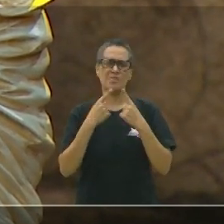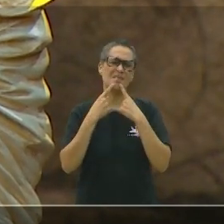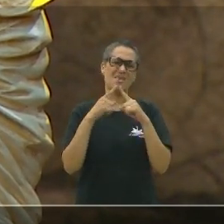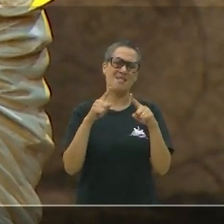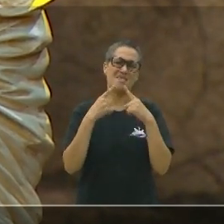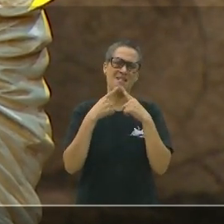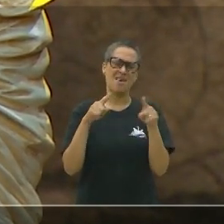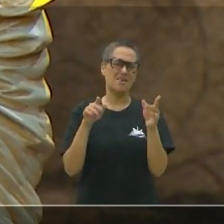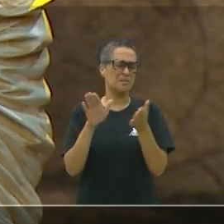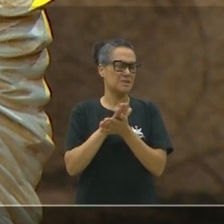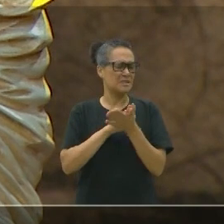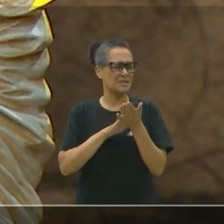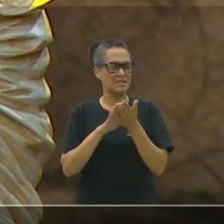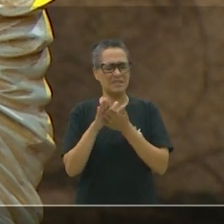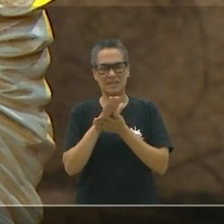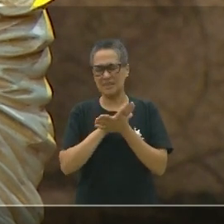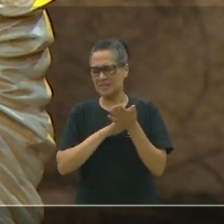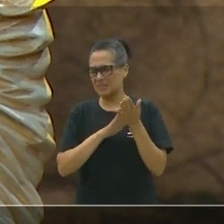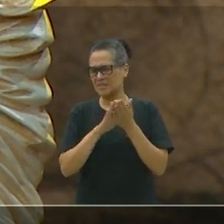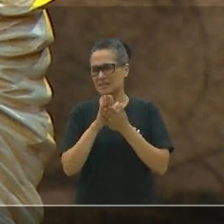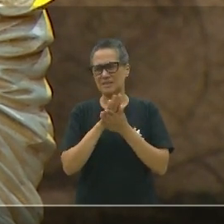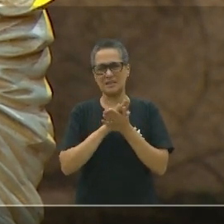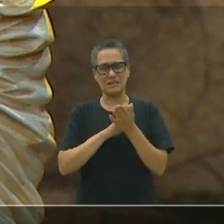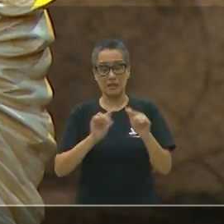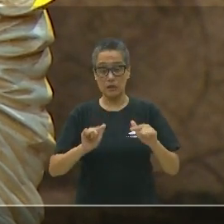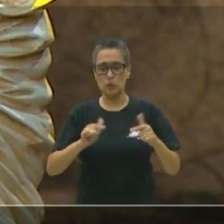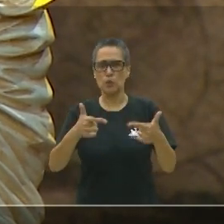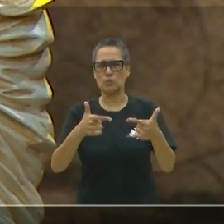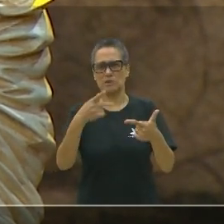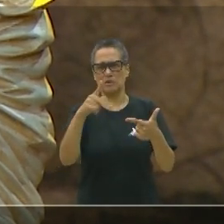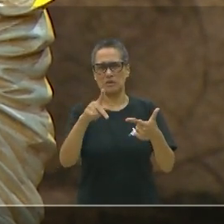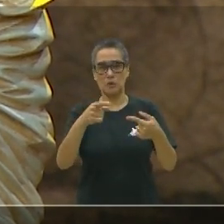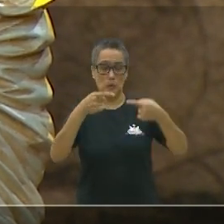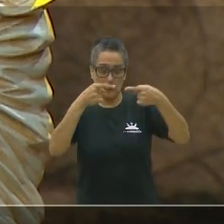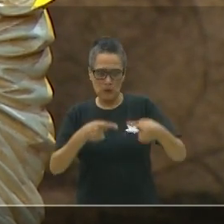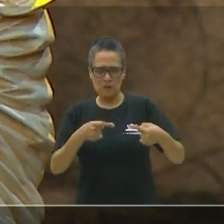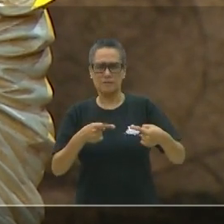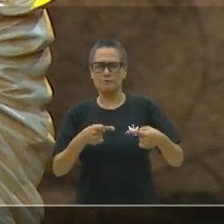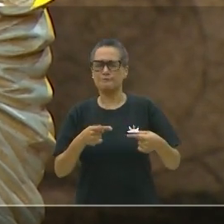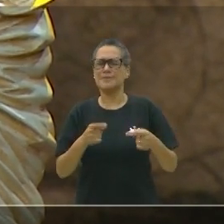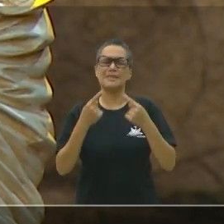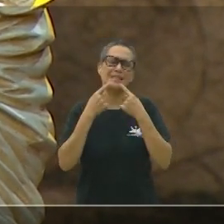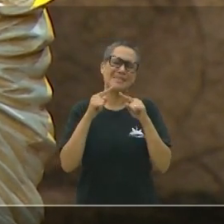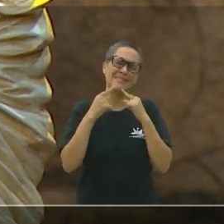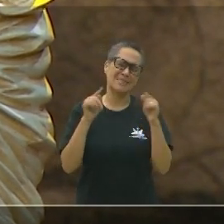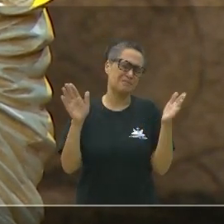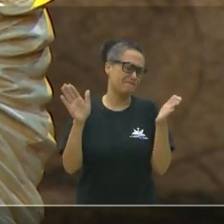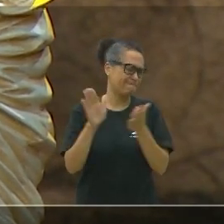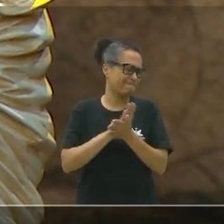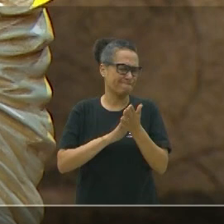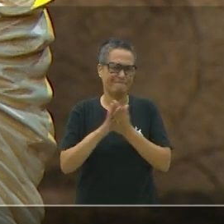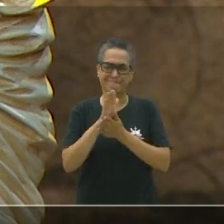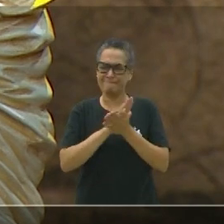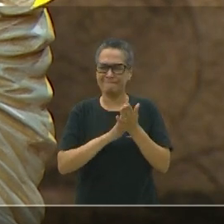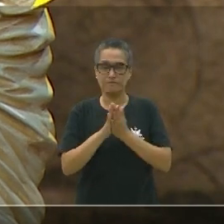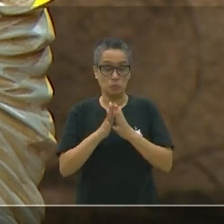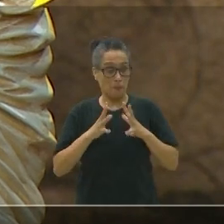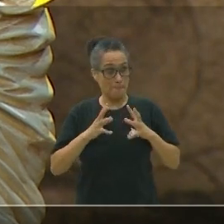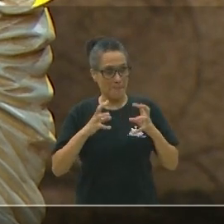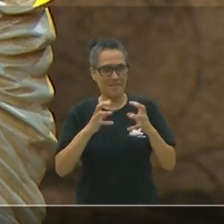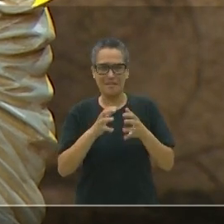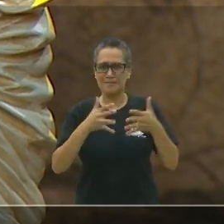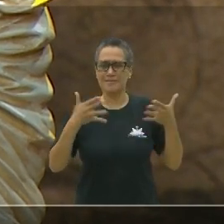meu querido e minha querida, de suas lutas, de seus desafios. As grandes batalhas são próprias dos grandes